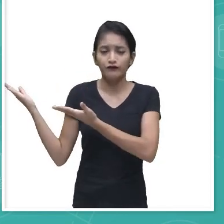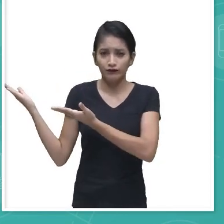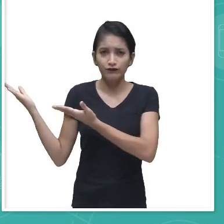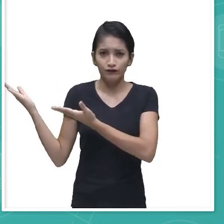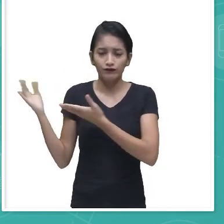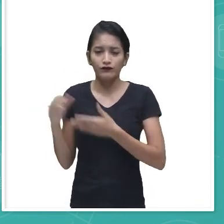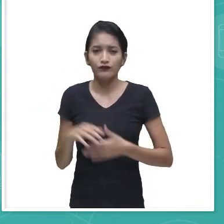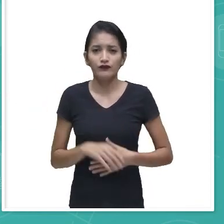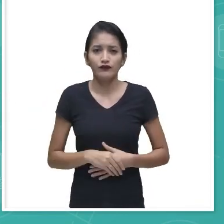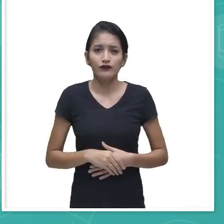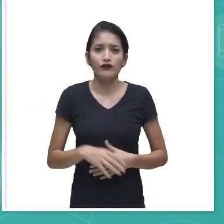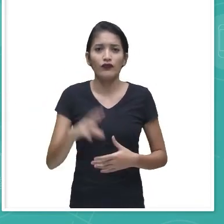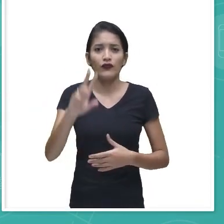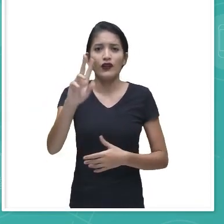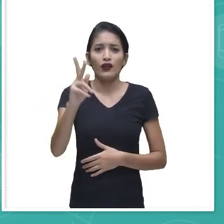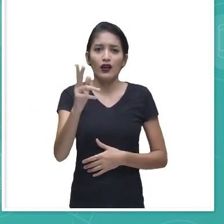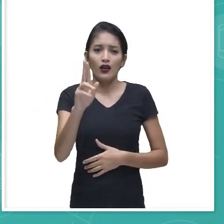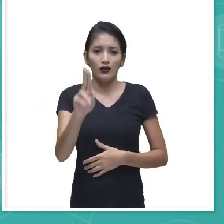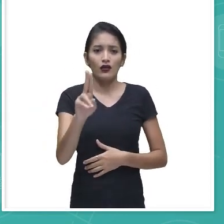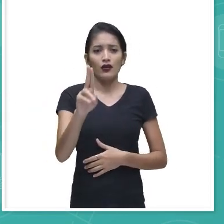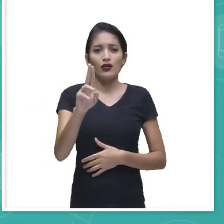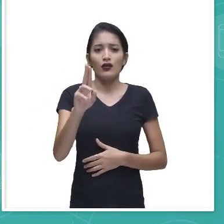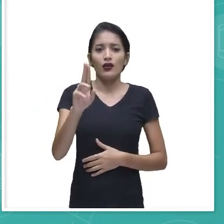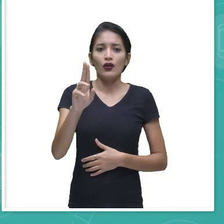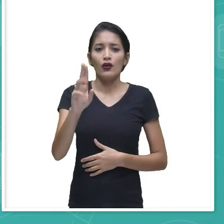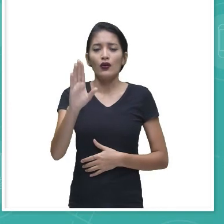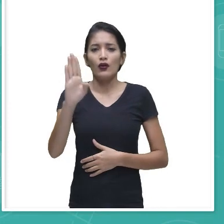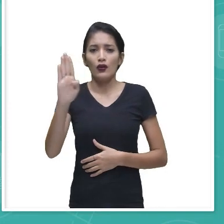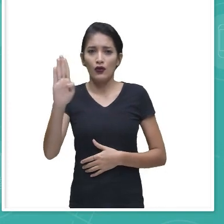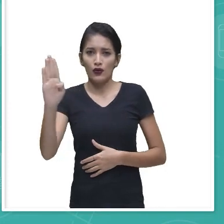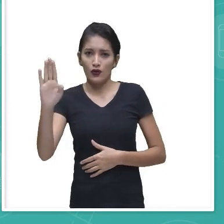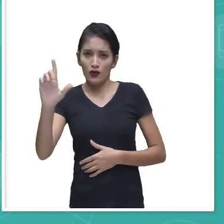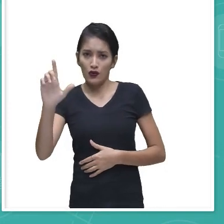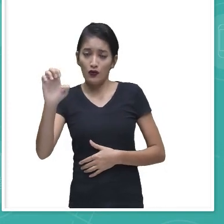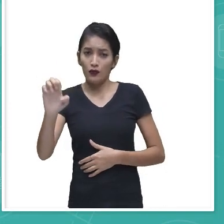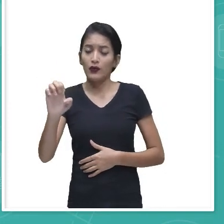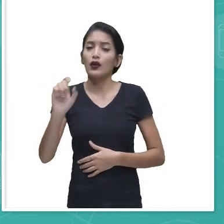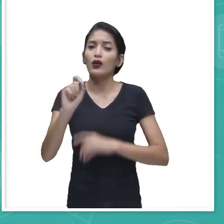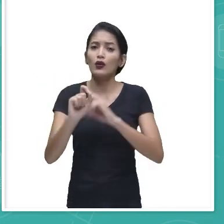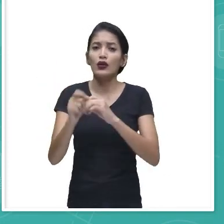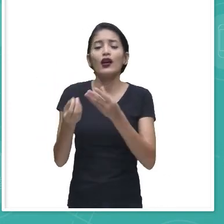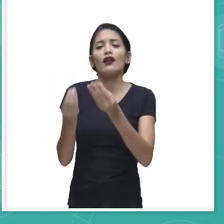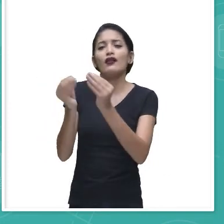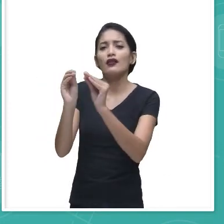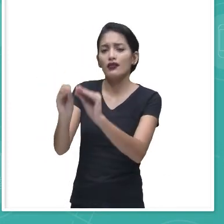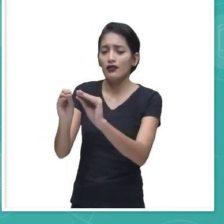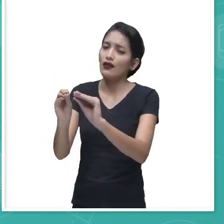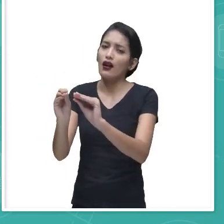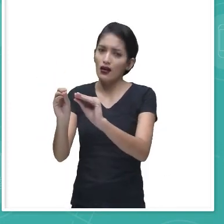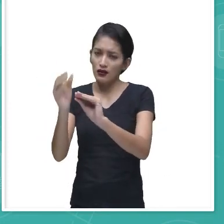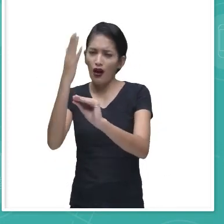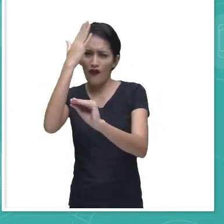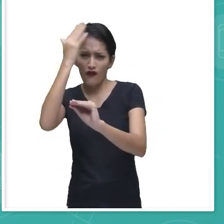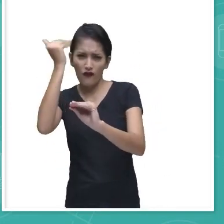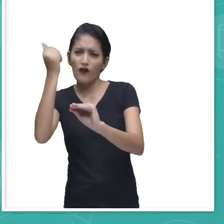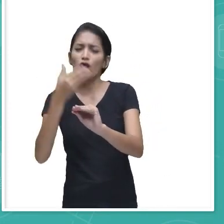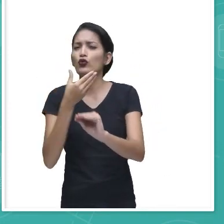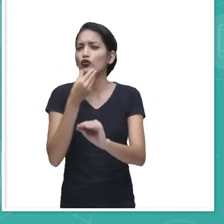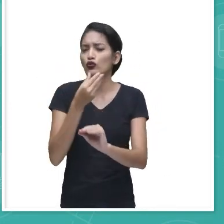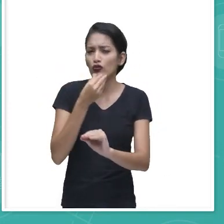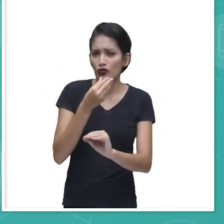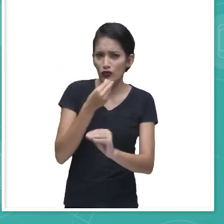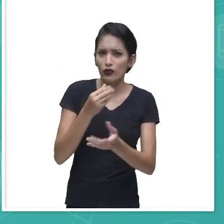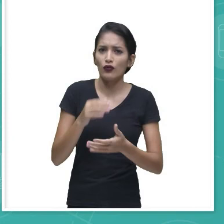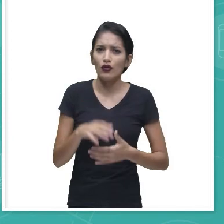é Hubble, né? Ela aí foi uma homenagem, né? Esse nome é uma homenagem a um dos mais famosos, né? E o seu